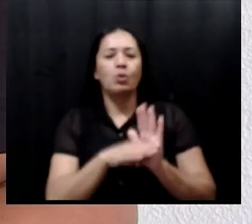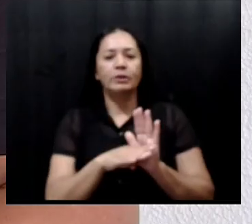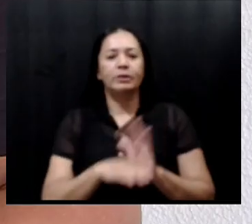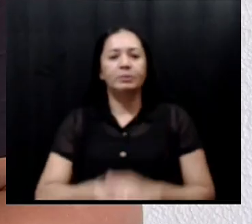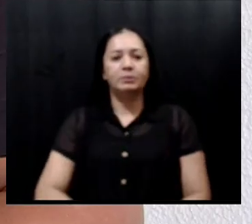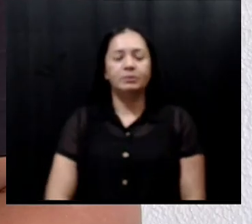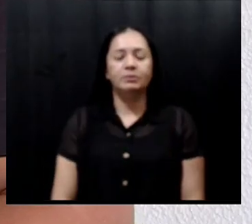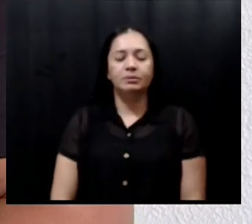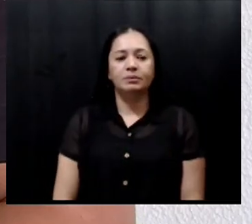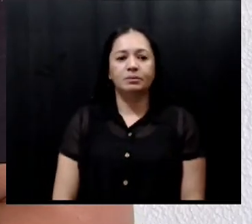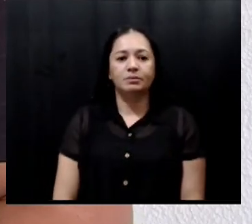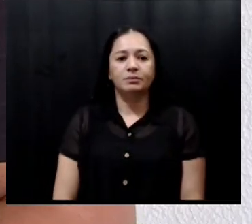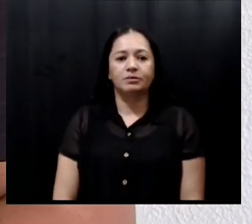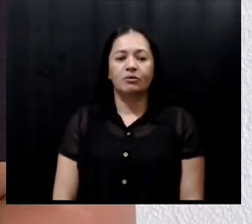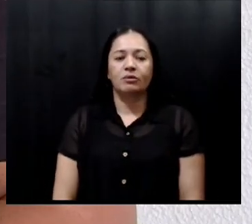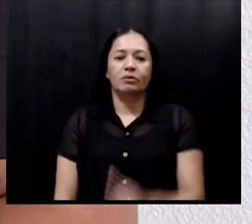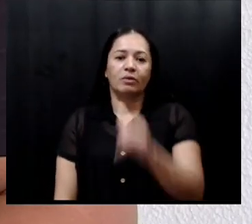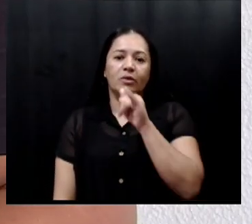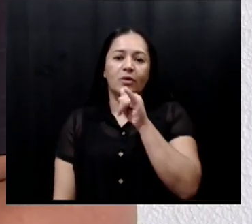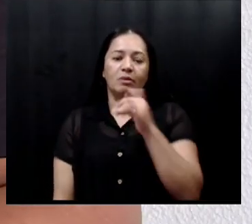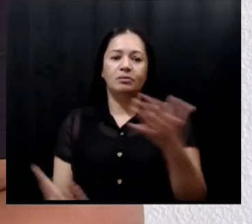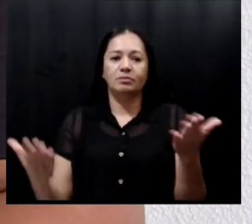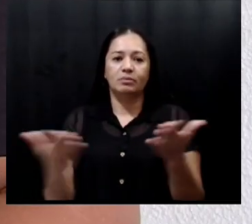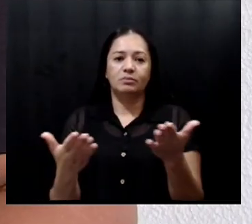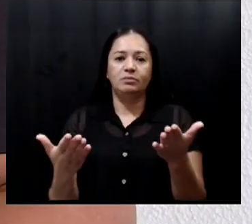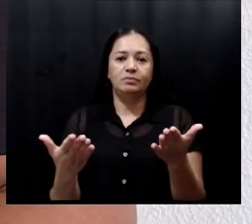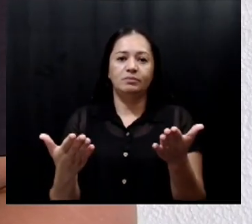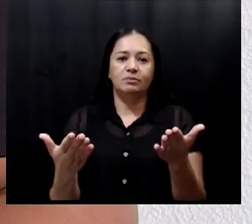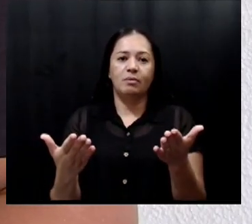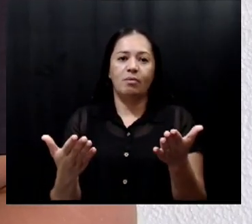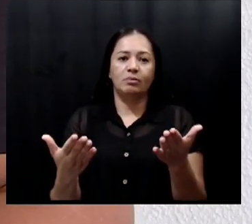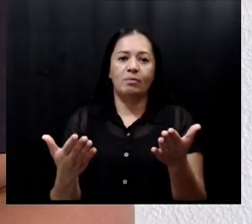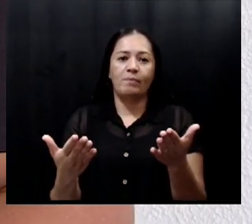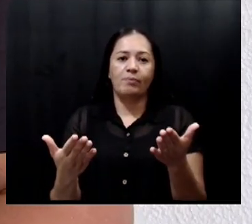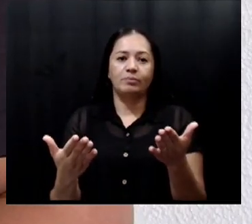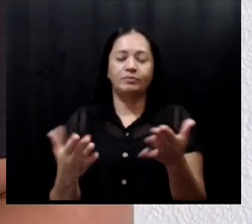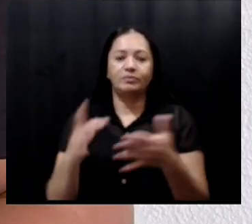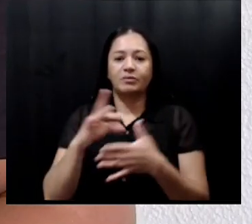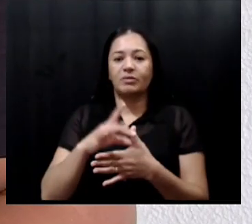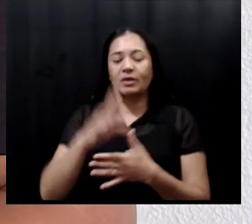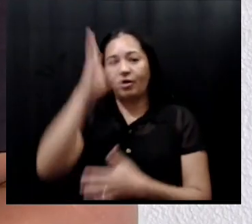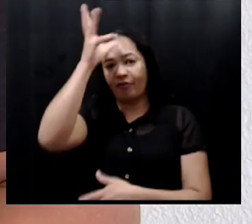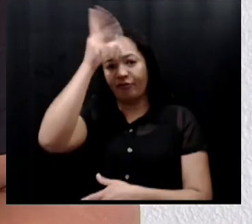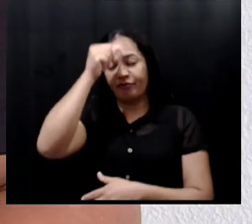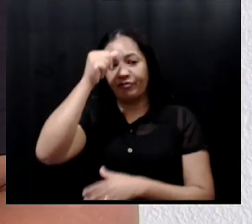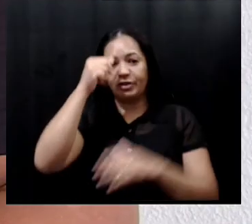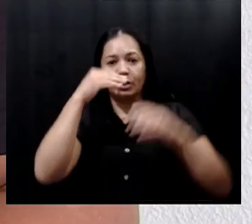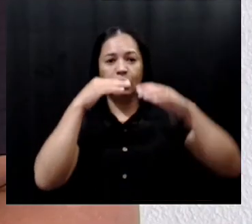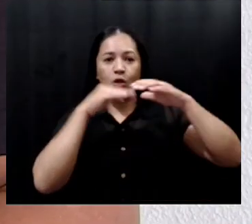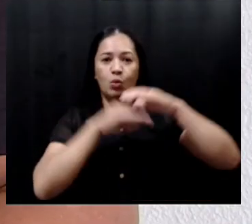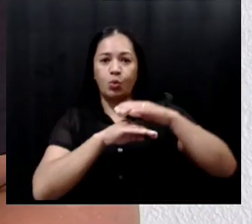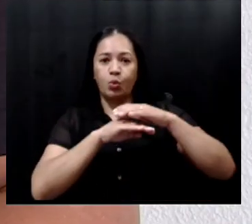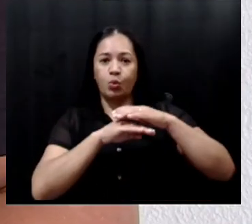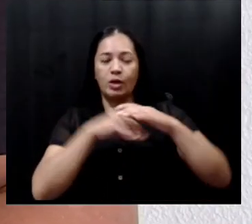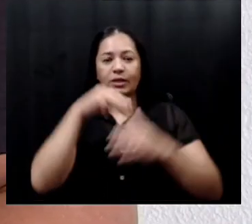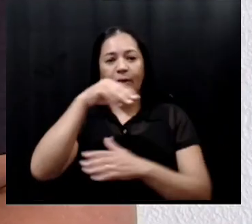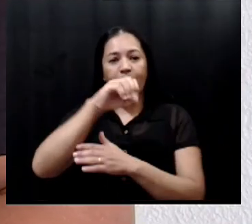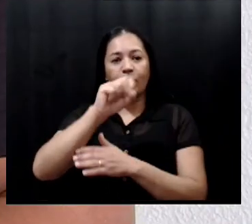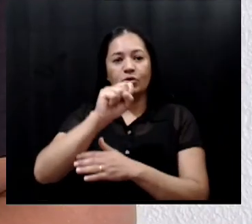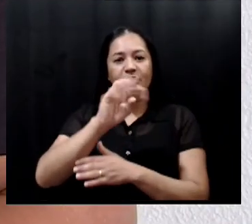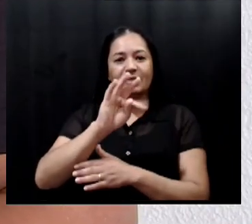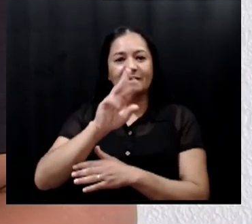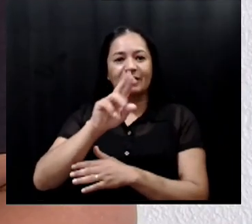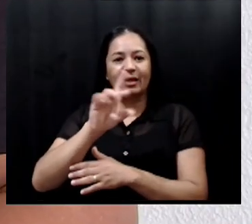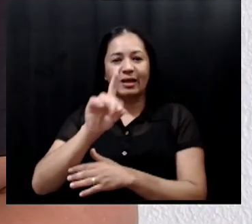por exemplo, hoje é frango assado na mostarda, hoje é carne de